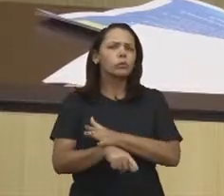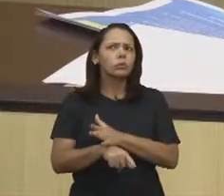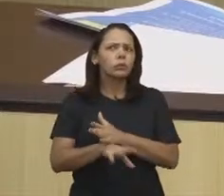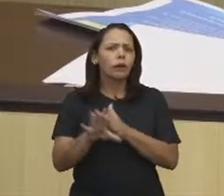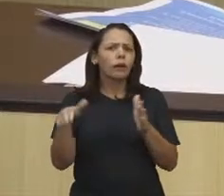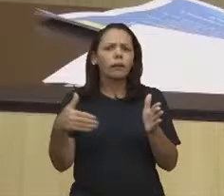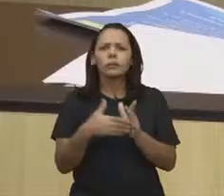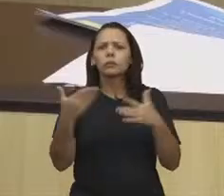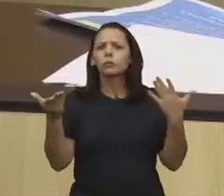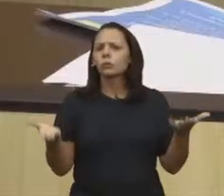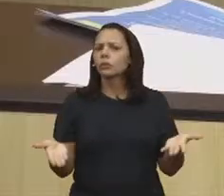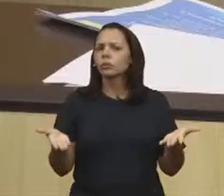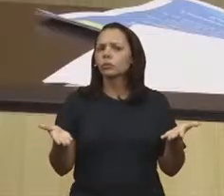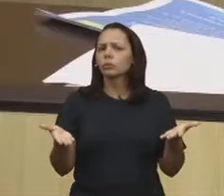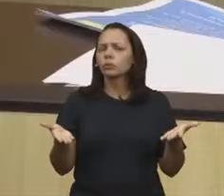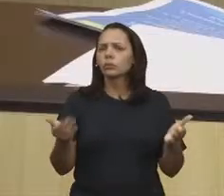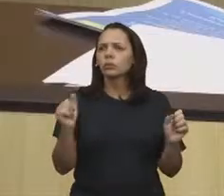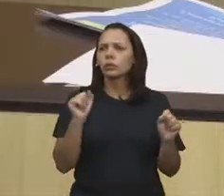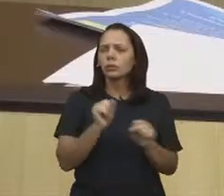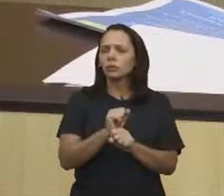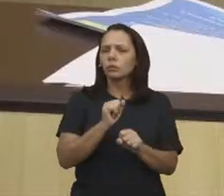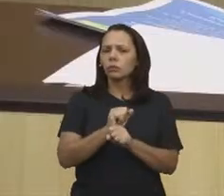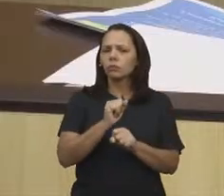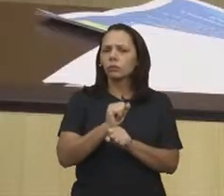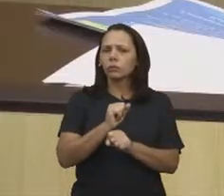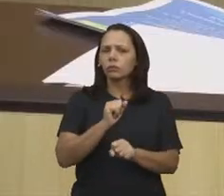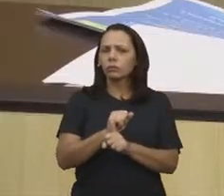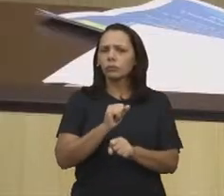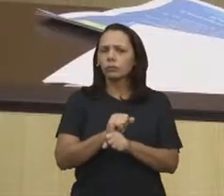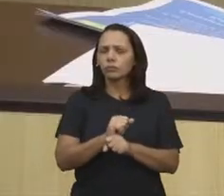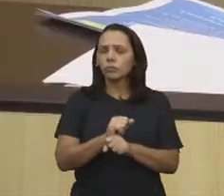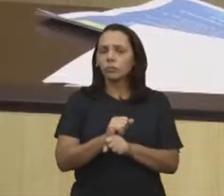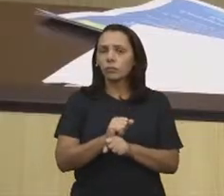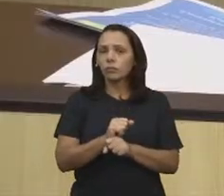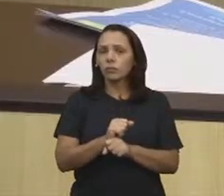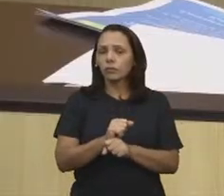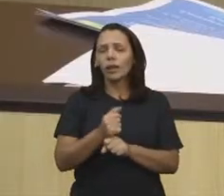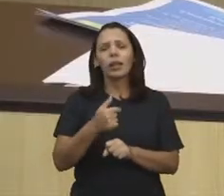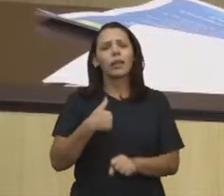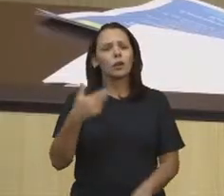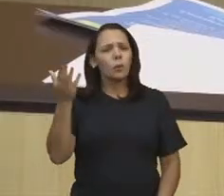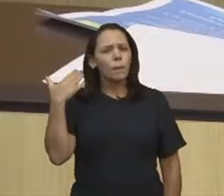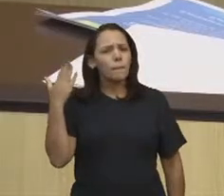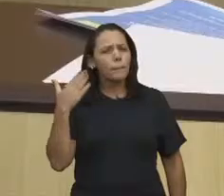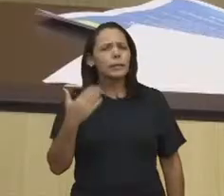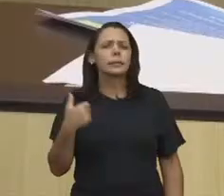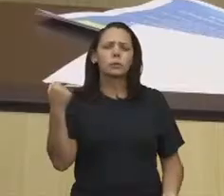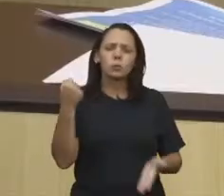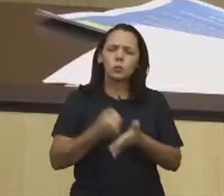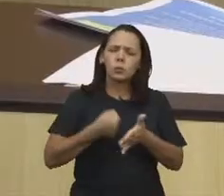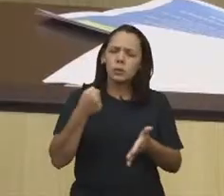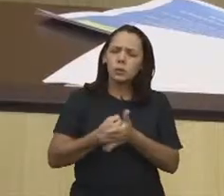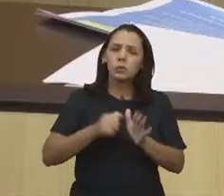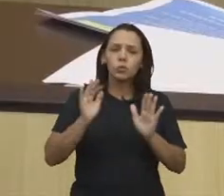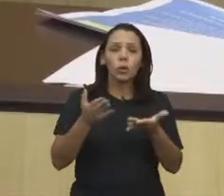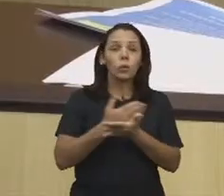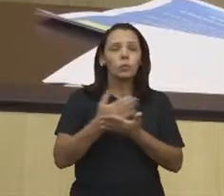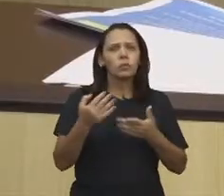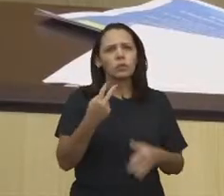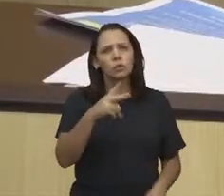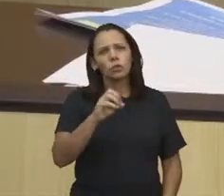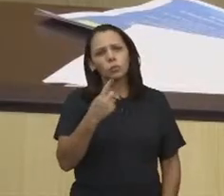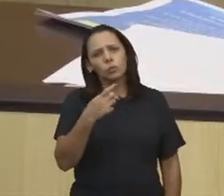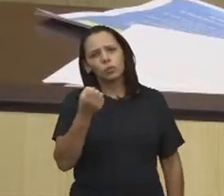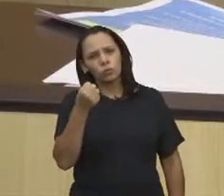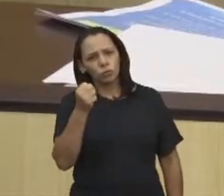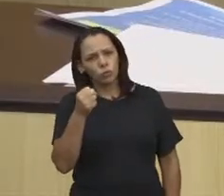quando nós vamos ficar esperando que... Eu já venho lutando, mesmo antes de ser vereador, desde 2018, lutando para trazer